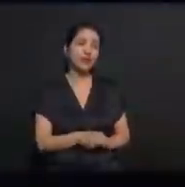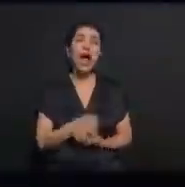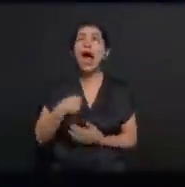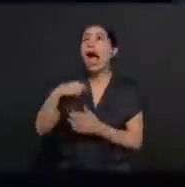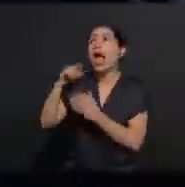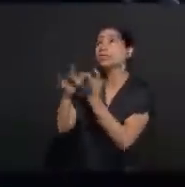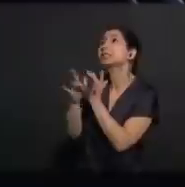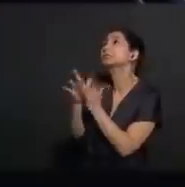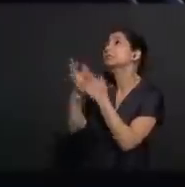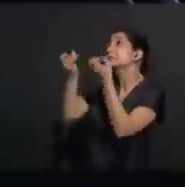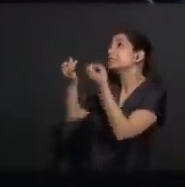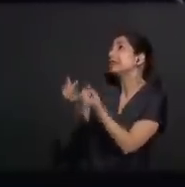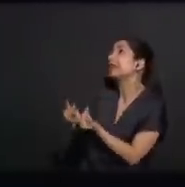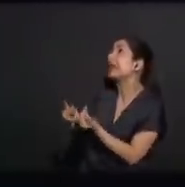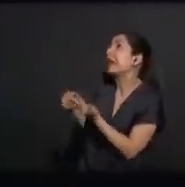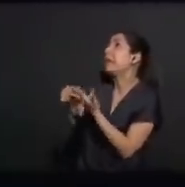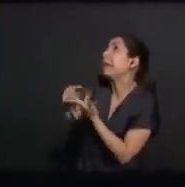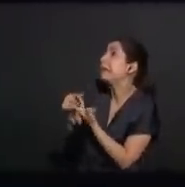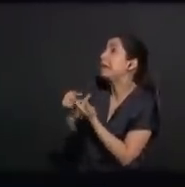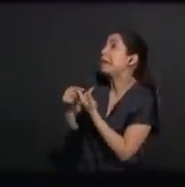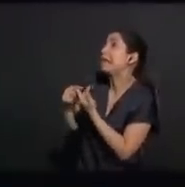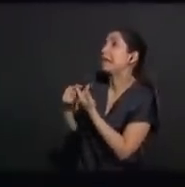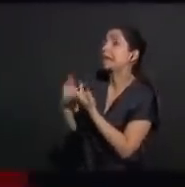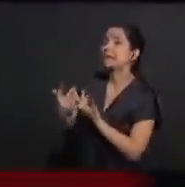Jesus, deixa eu te explicar.